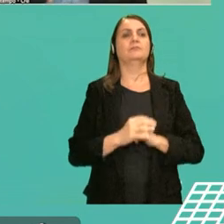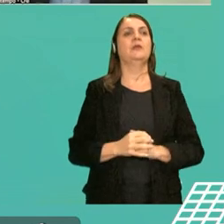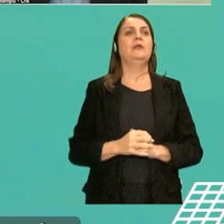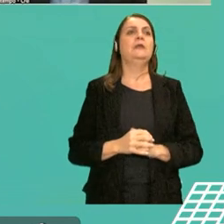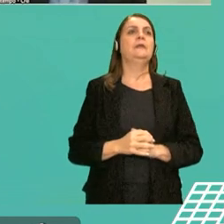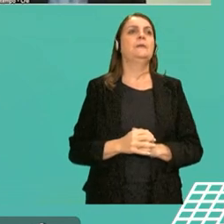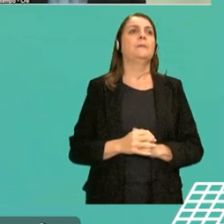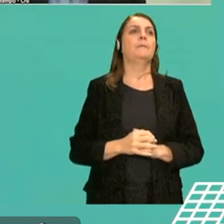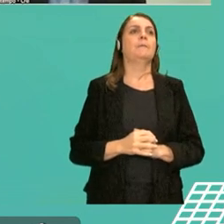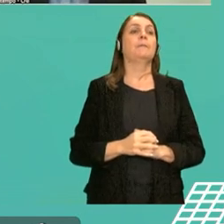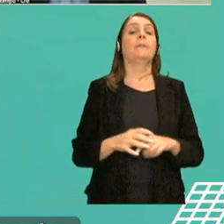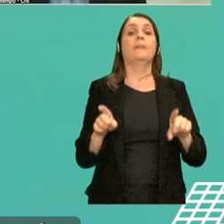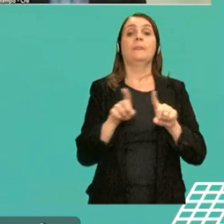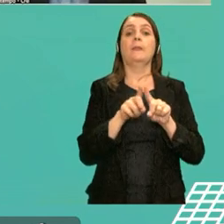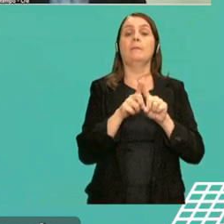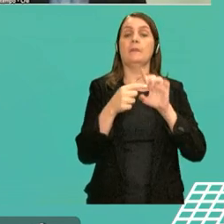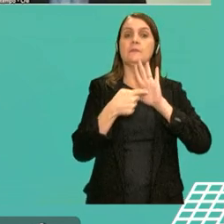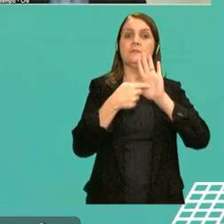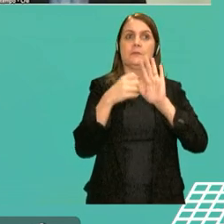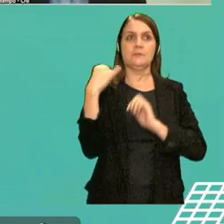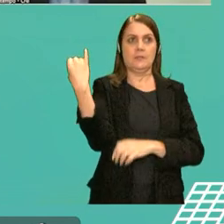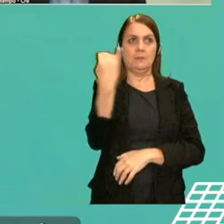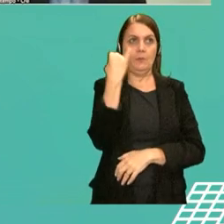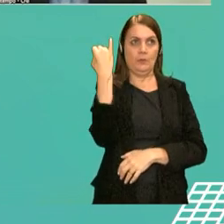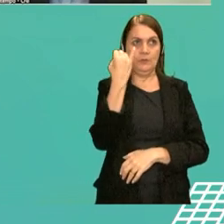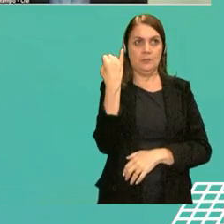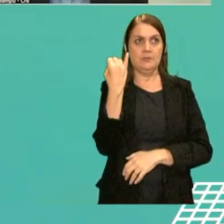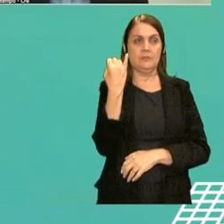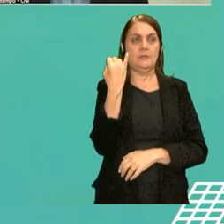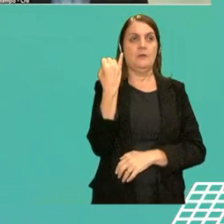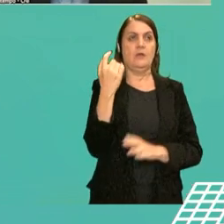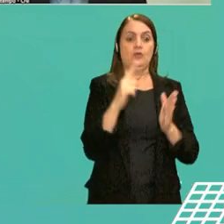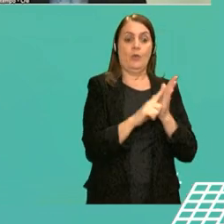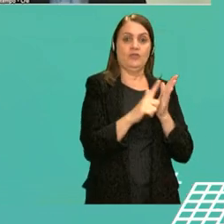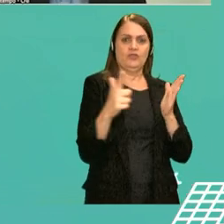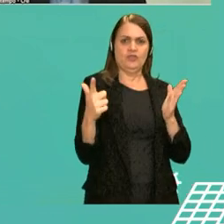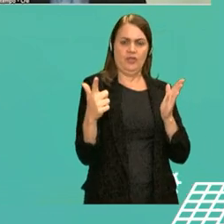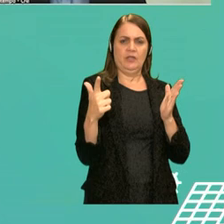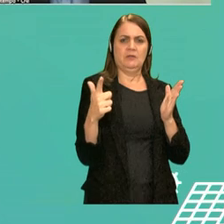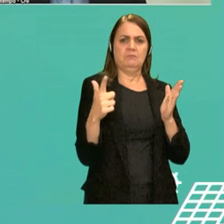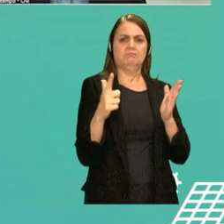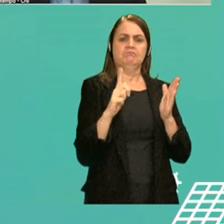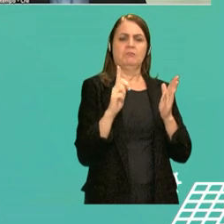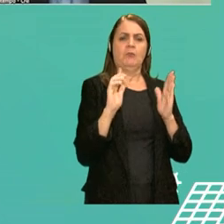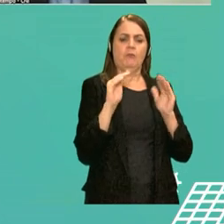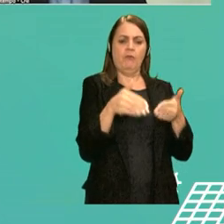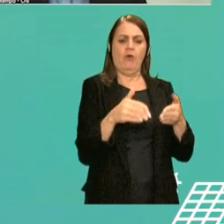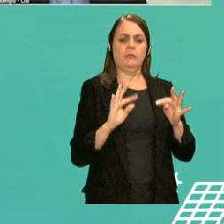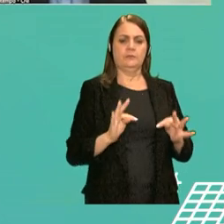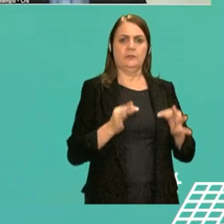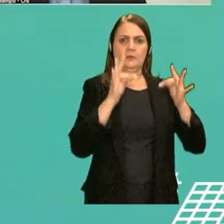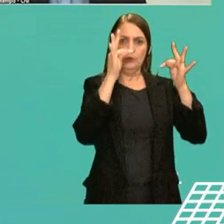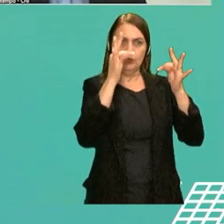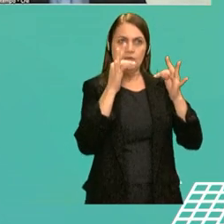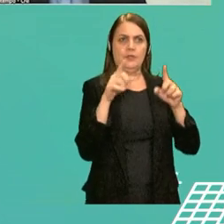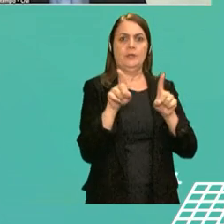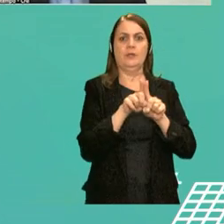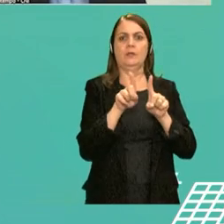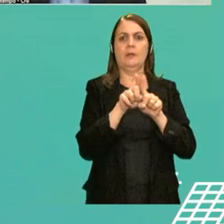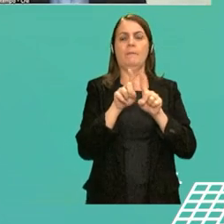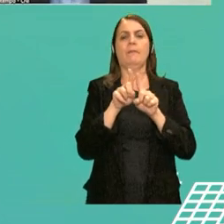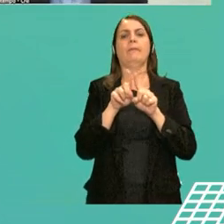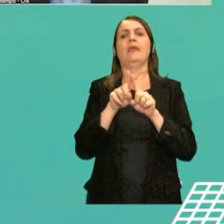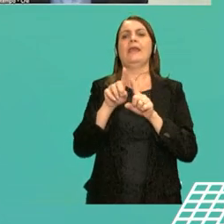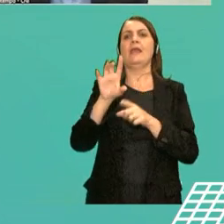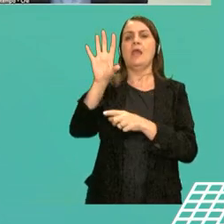Trazemos também aí a importância de uma agenda tecnológica, uma agenda de captura e armazenamento de CO2,